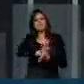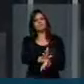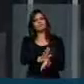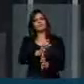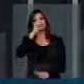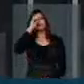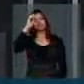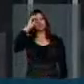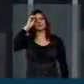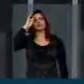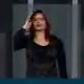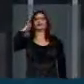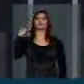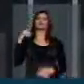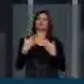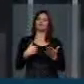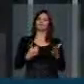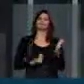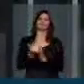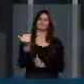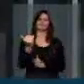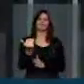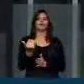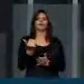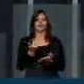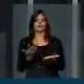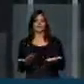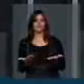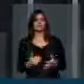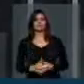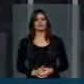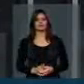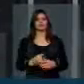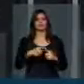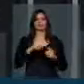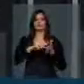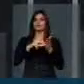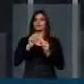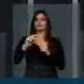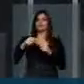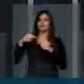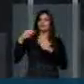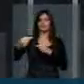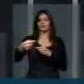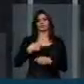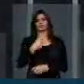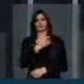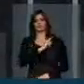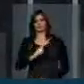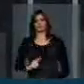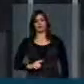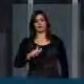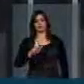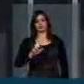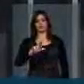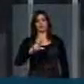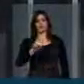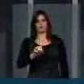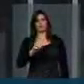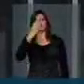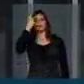diária. Então, o gatilho foi detonado. Ou seja, e posteriormente o governador Geraldo